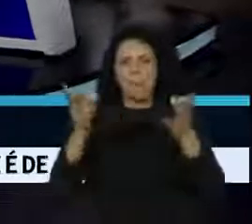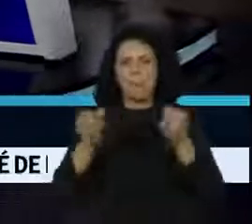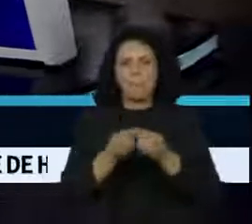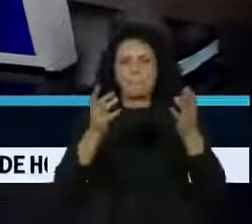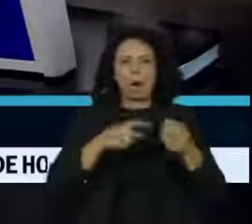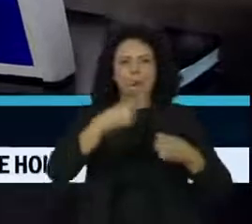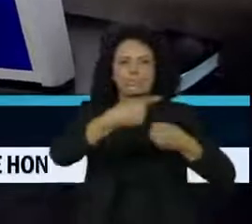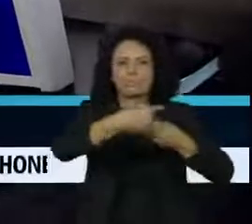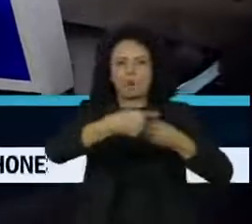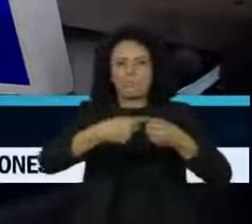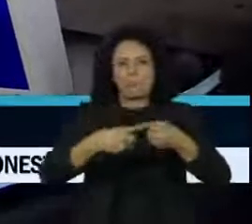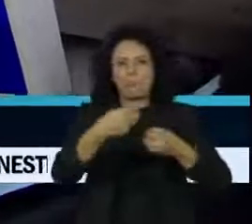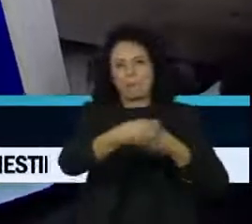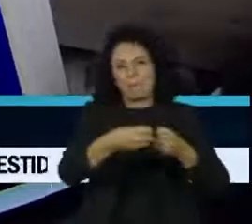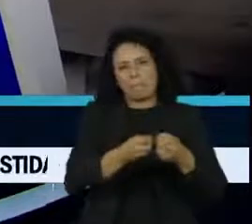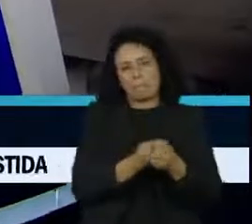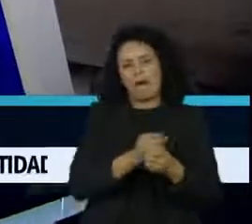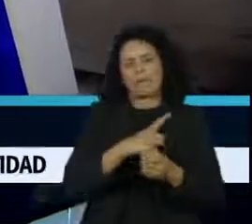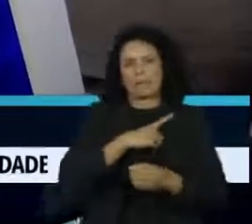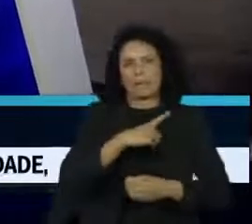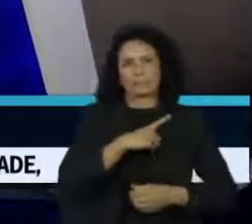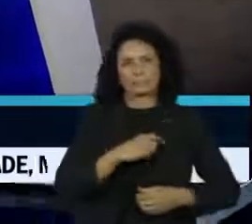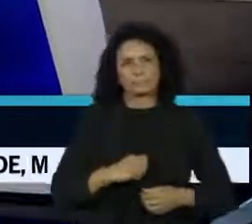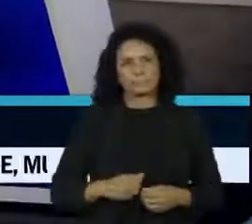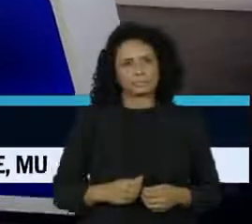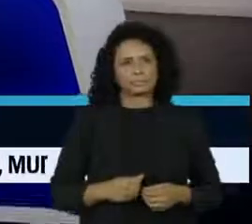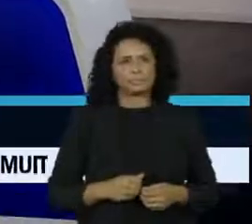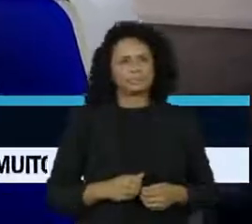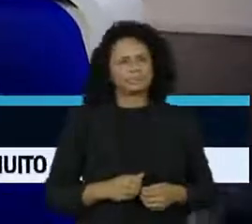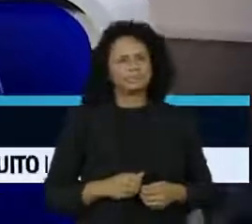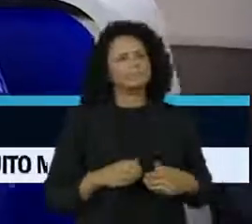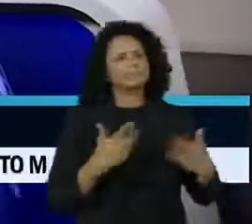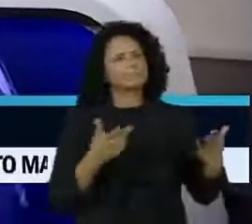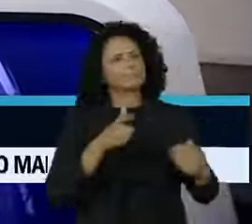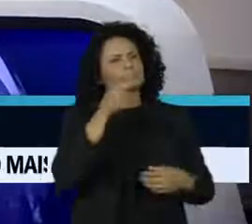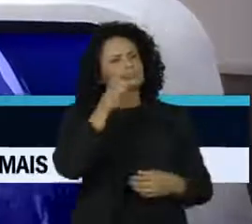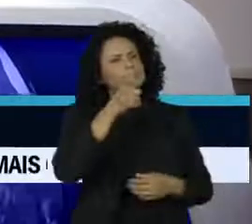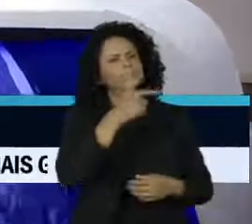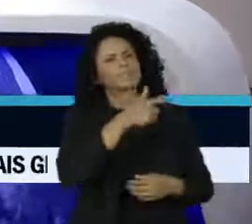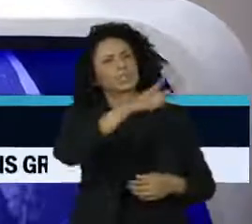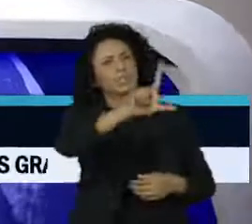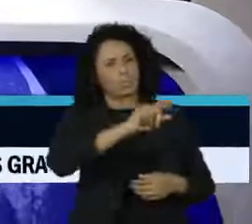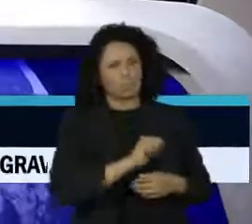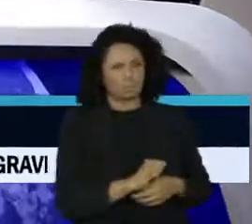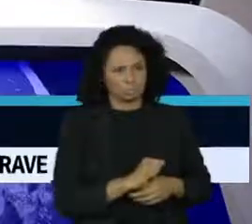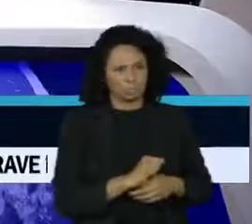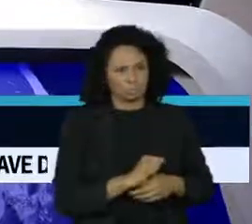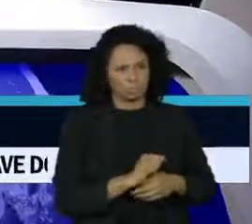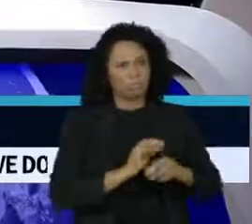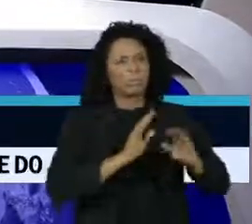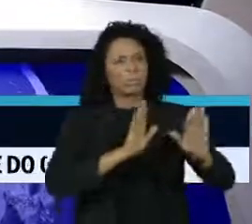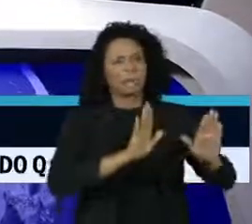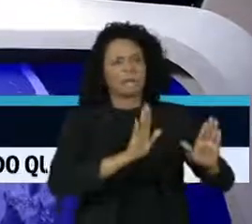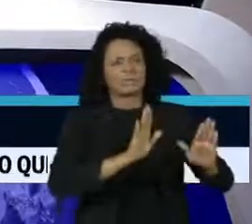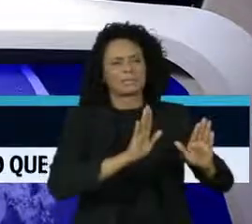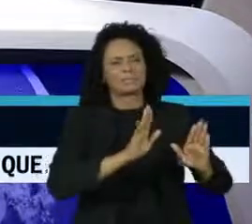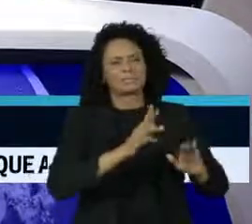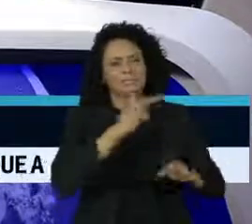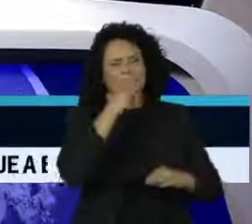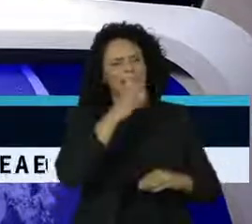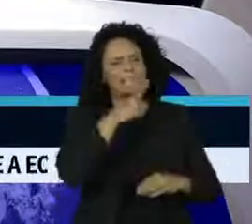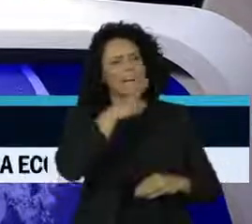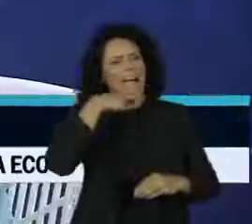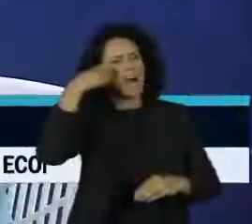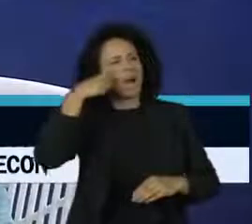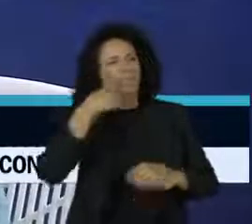E lá se vão quase 5 meses de guerra, não é, Matias? É, há outros interesses, além dos russos, por trás dessa guerra? Parece que não tem fim,